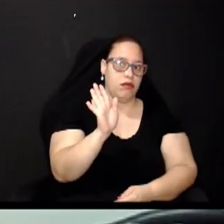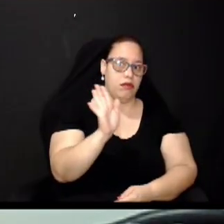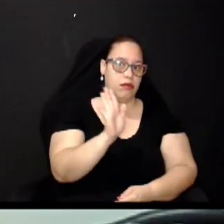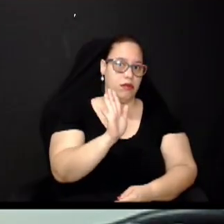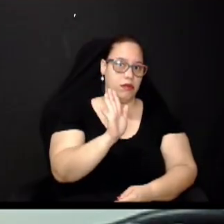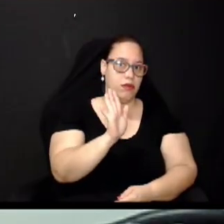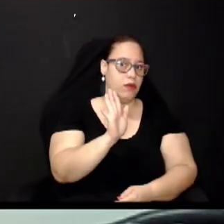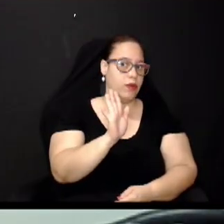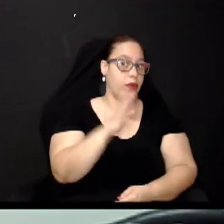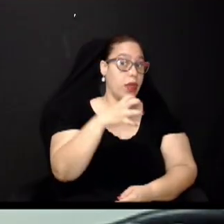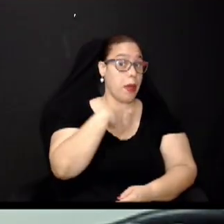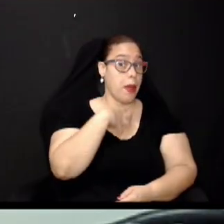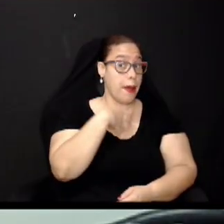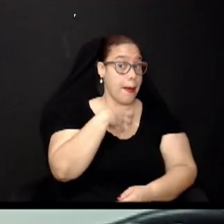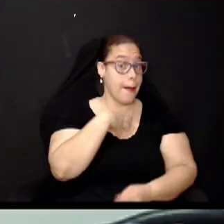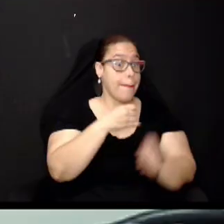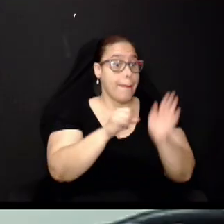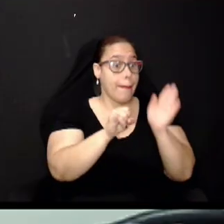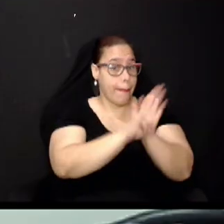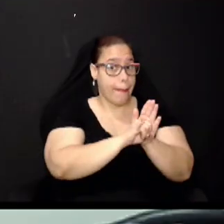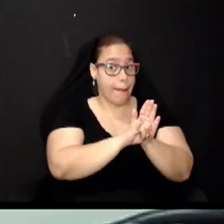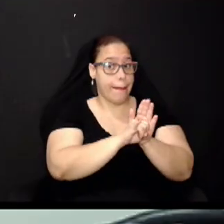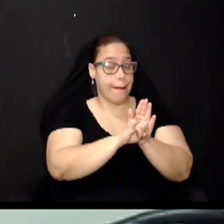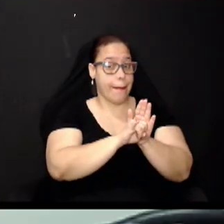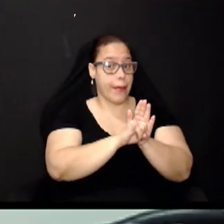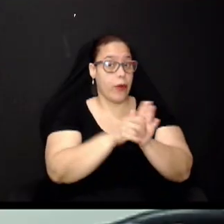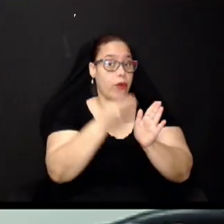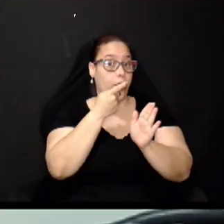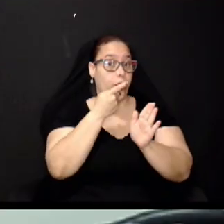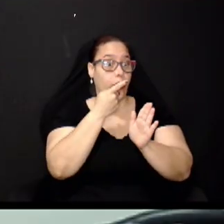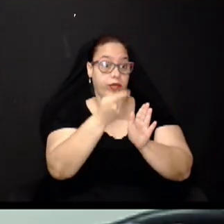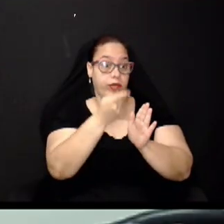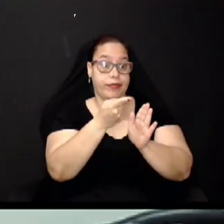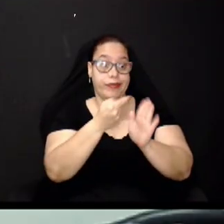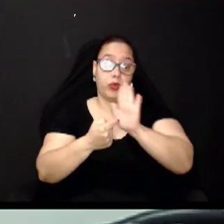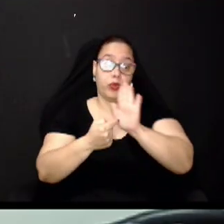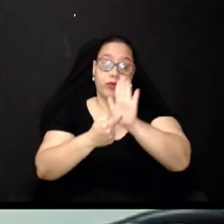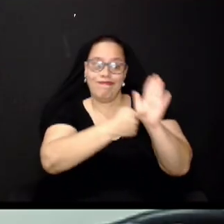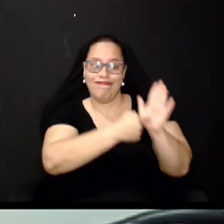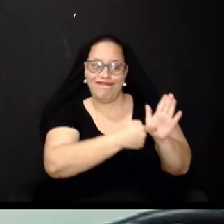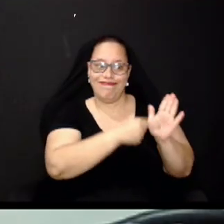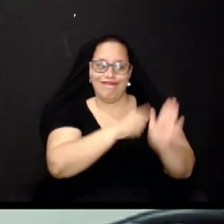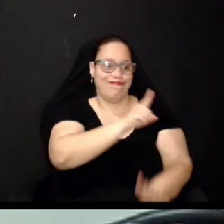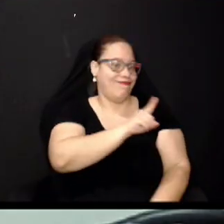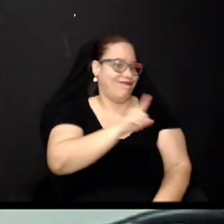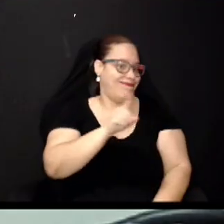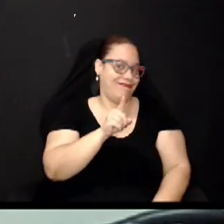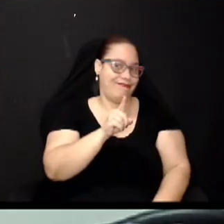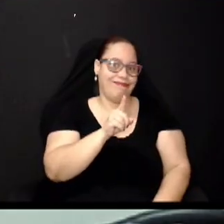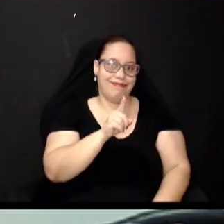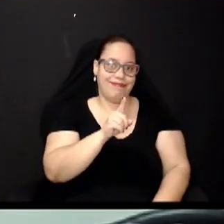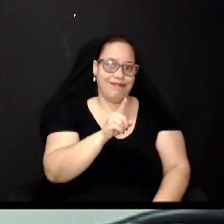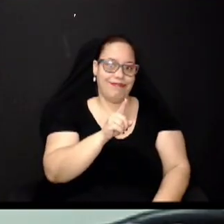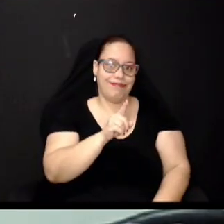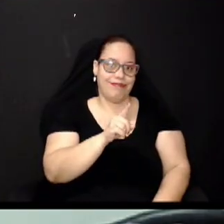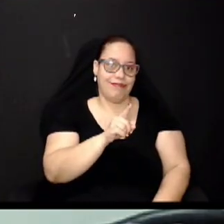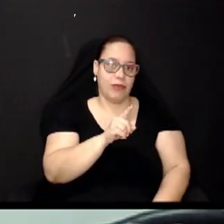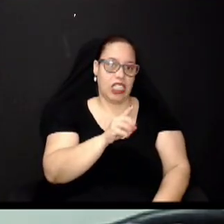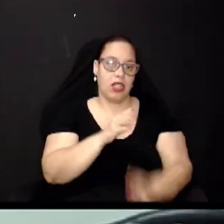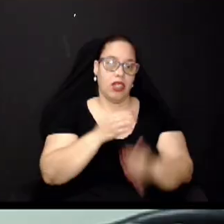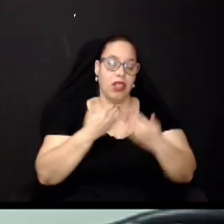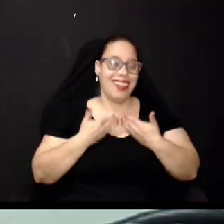a nossa identidade, o nosso ser falando que nós não estamos se sentindo confortável dentro daquela